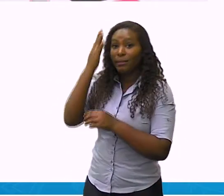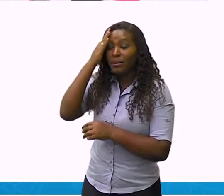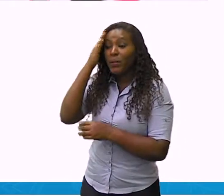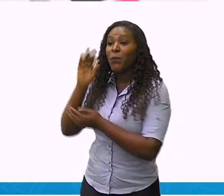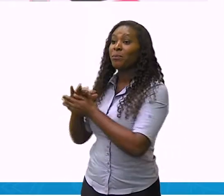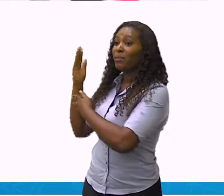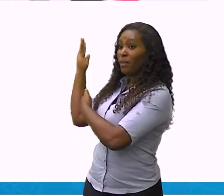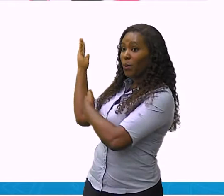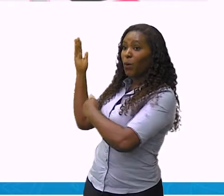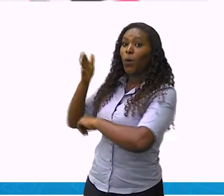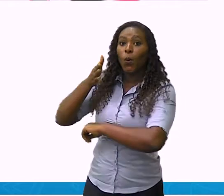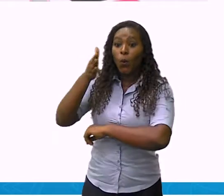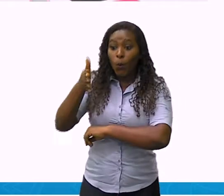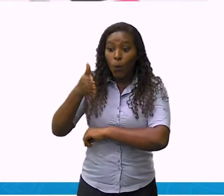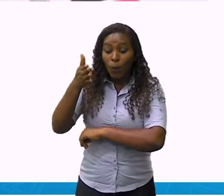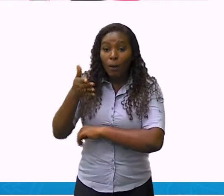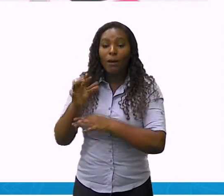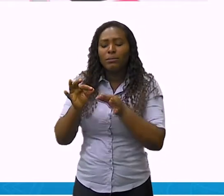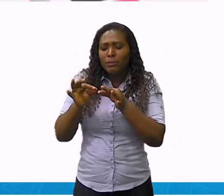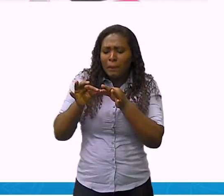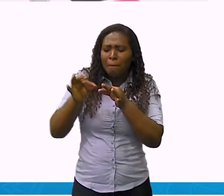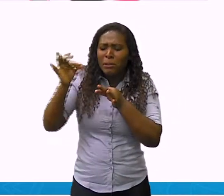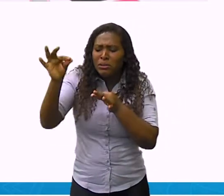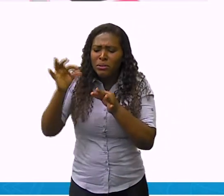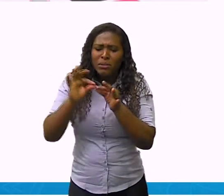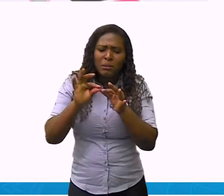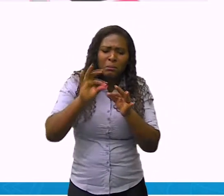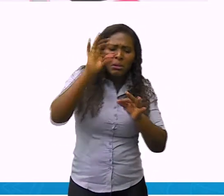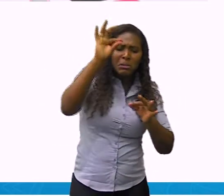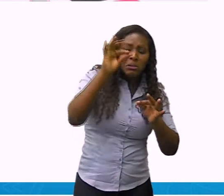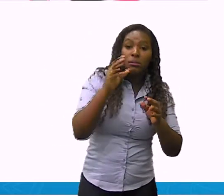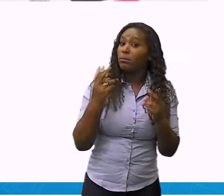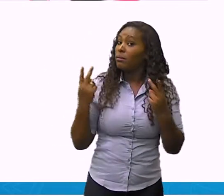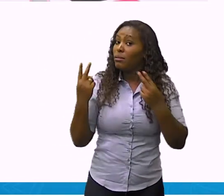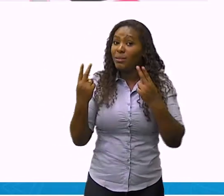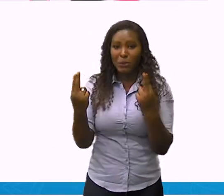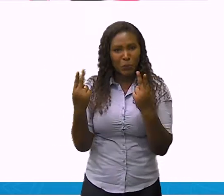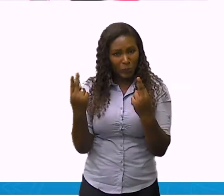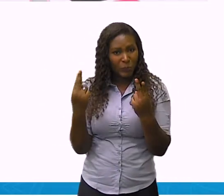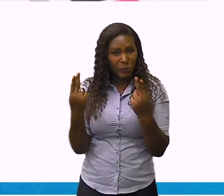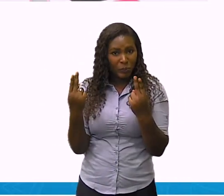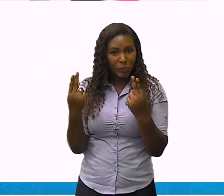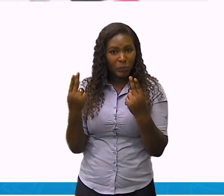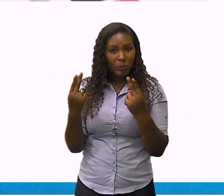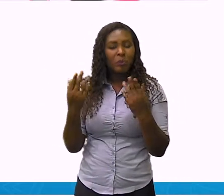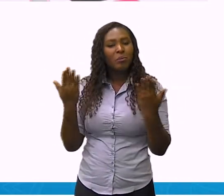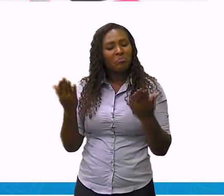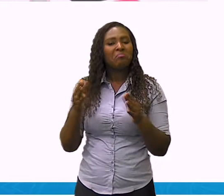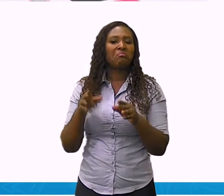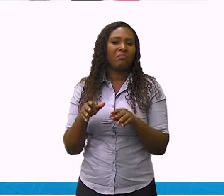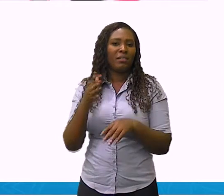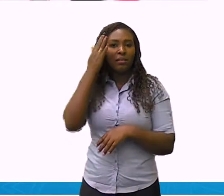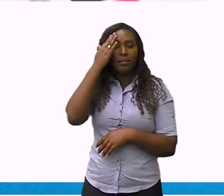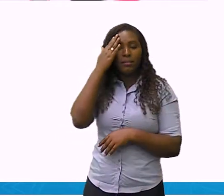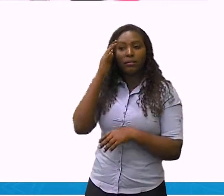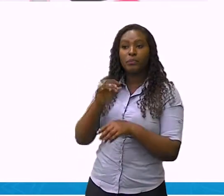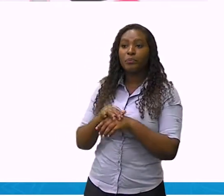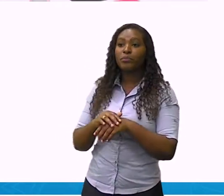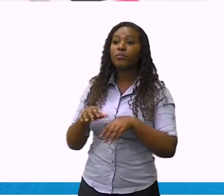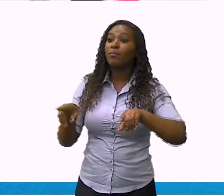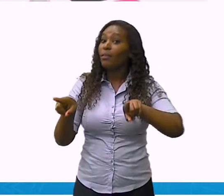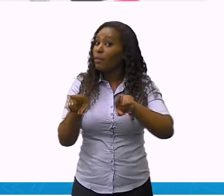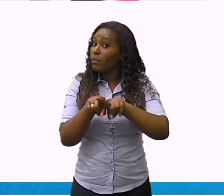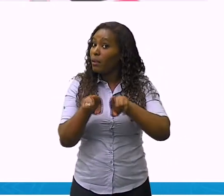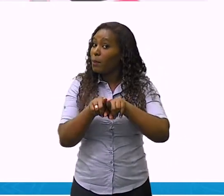deste triângulo tem a mesma medida deste aqui, né? Que outra observação eu tenho? Eu tenho que